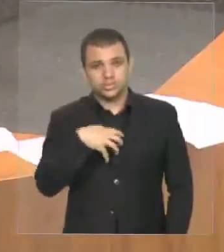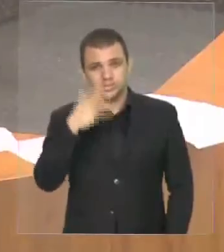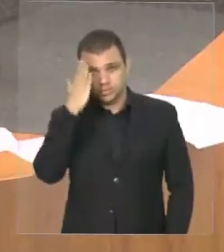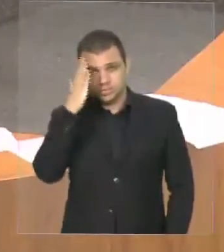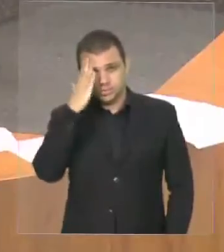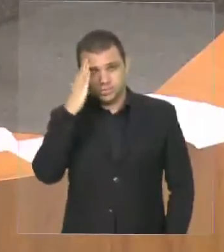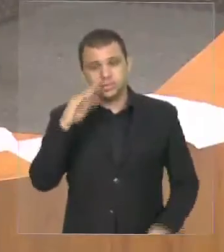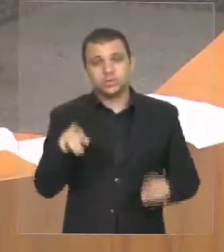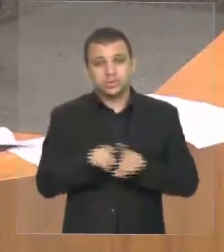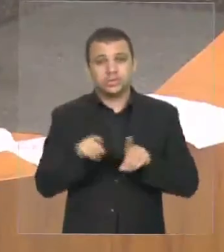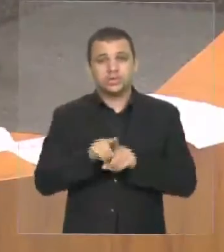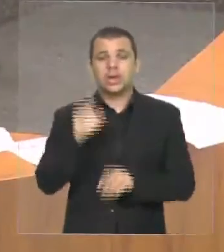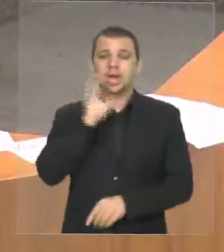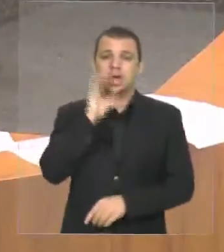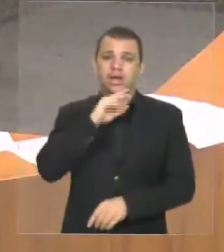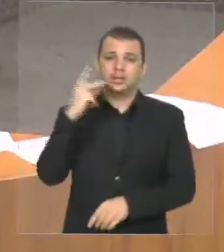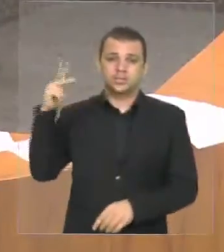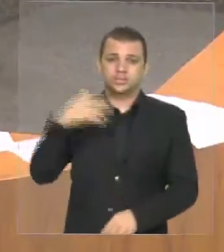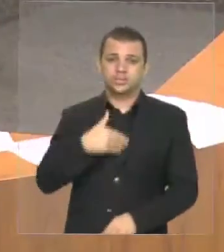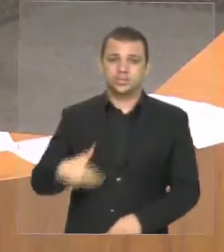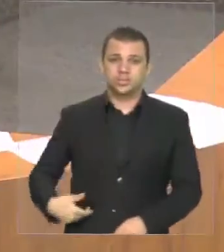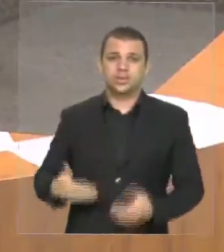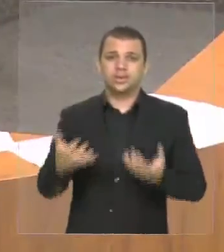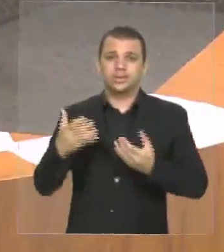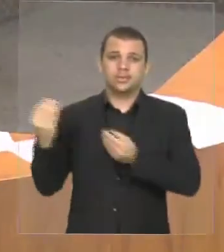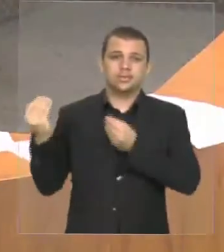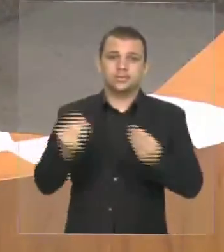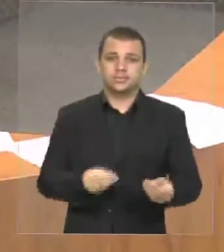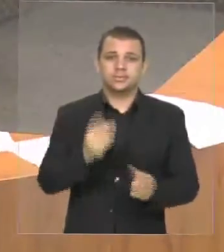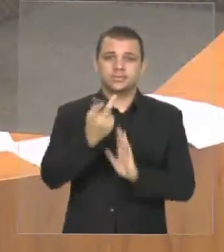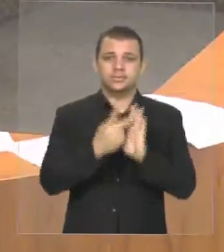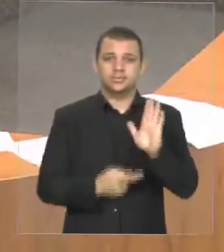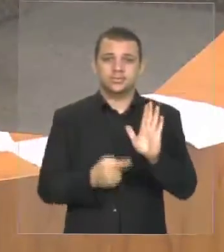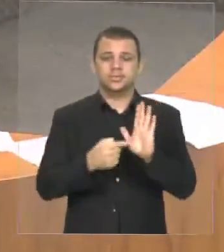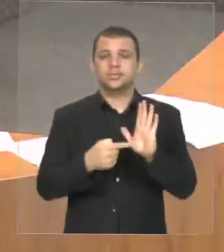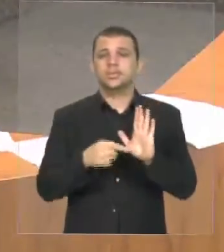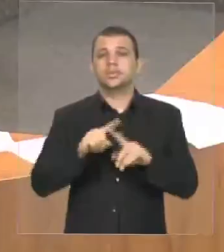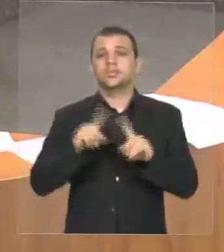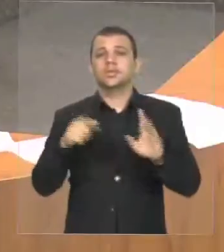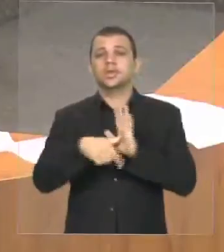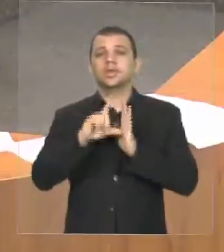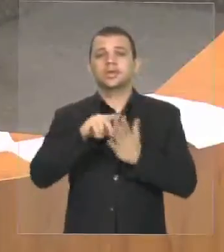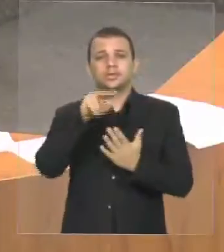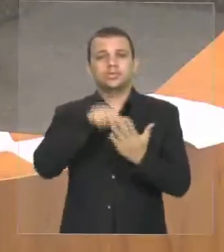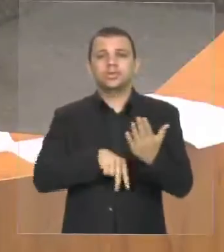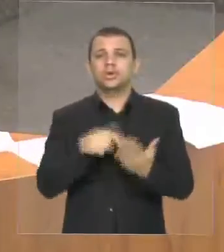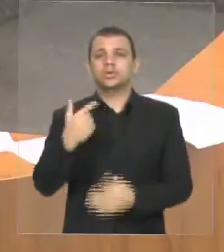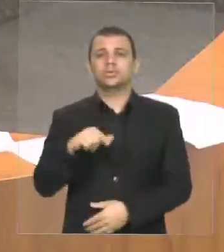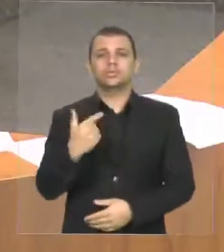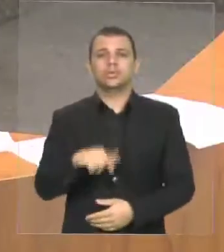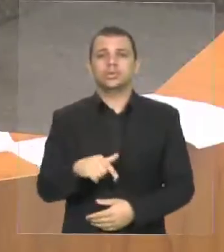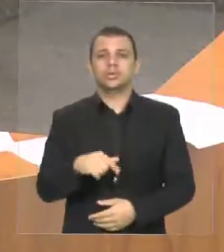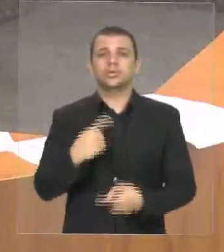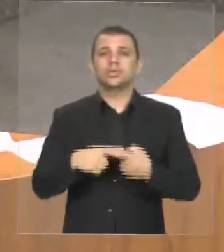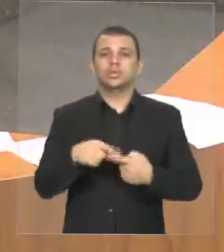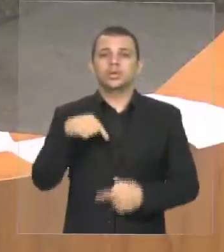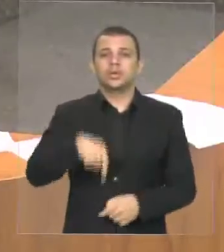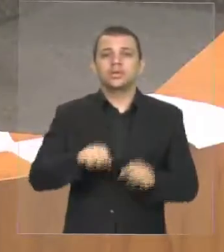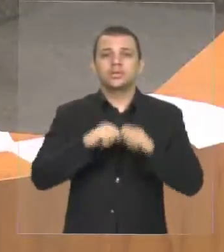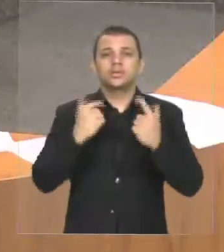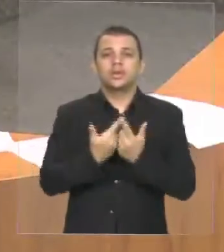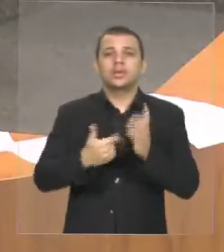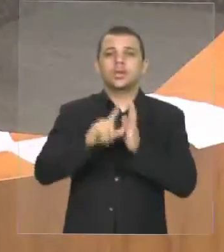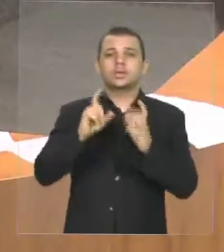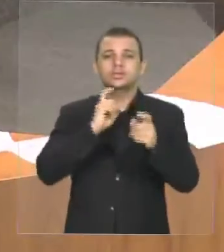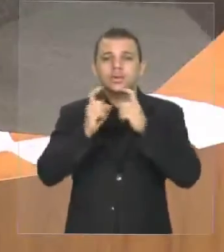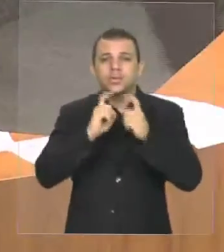e a pressa do governo em mandar um projeto sem antes deixar que essa casa debata, sem